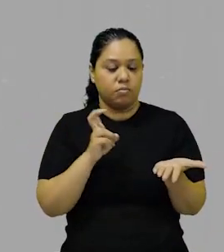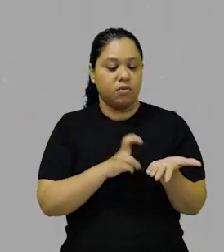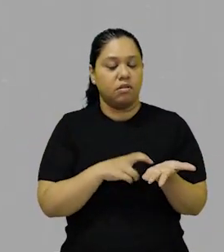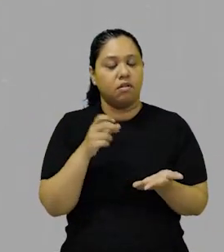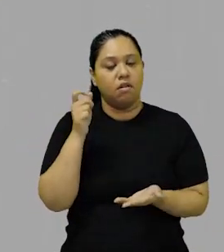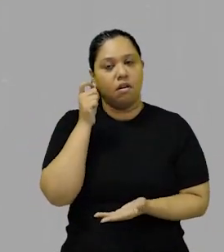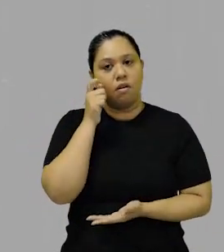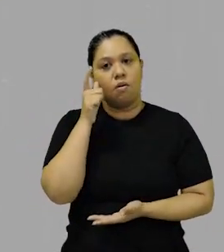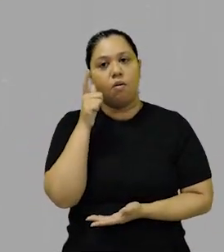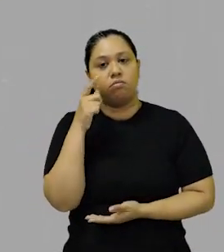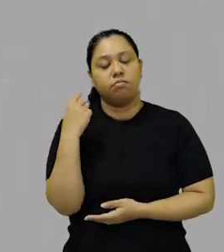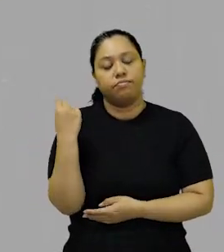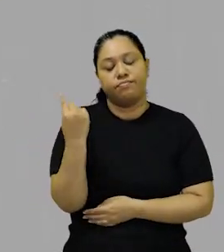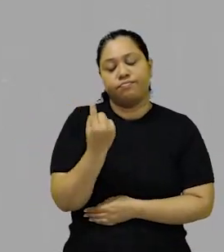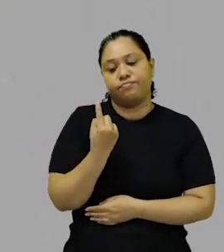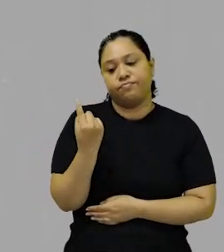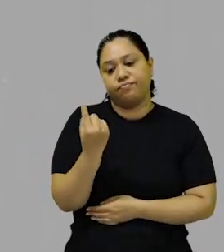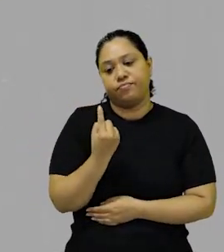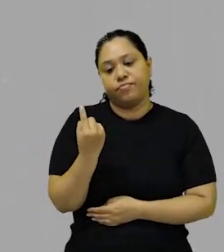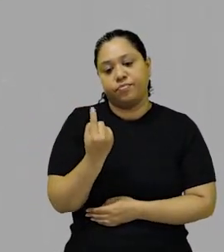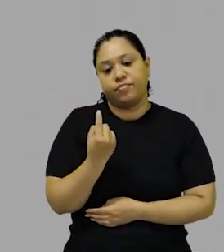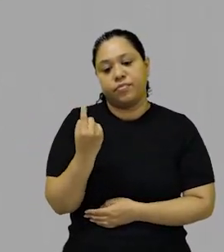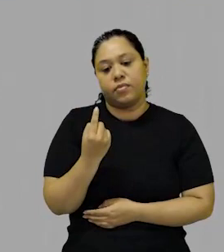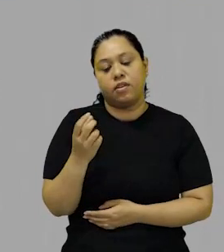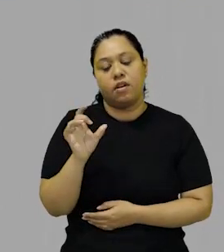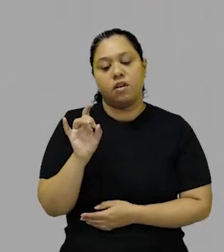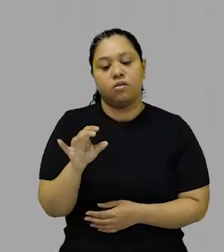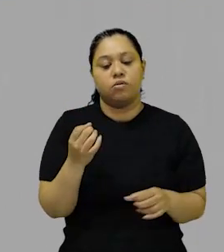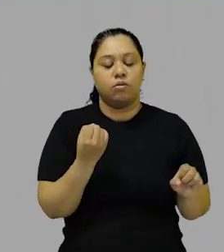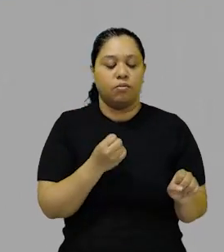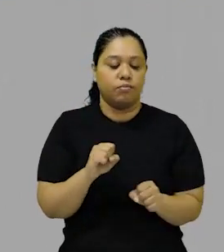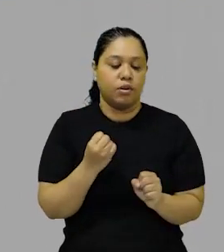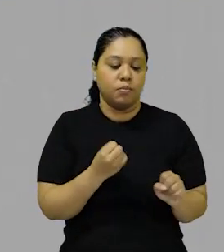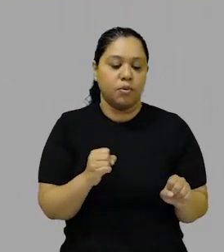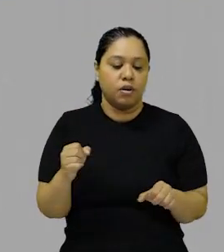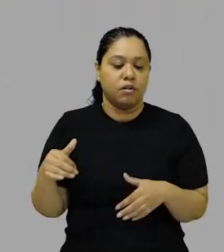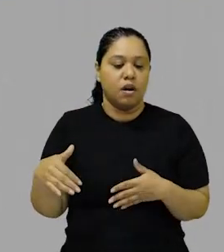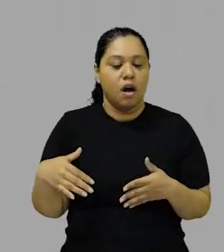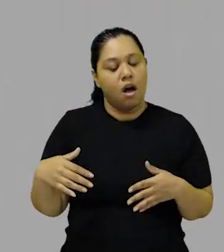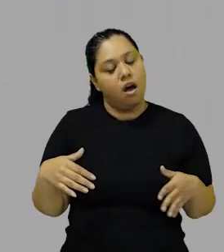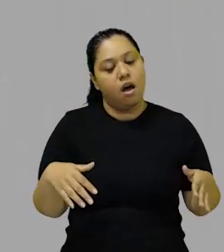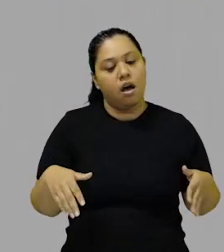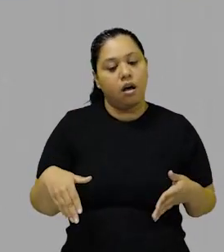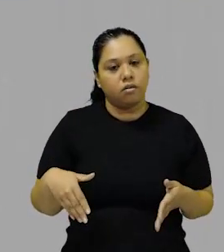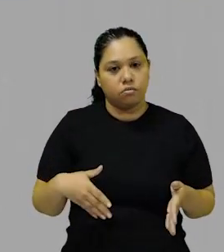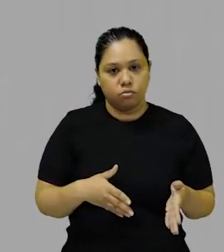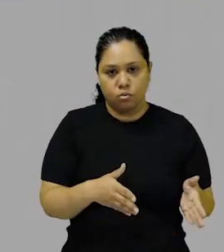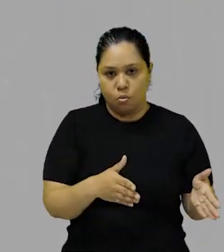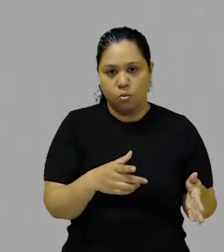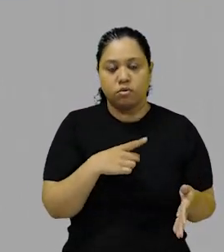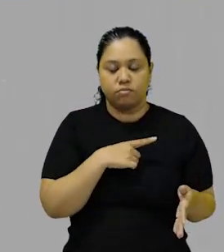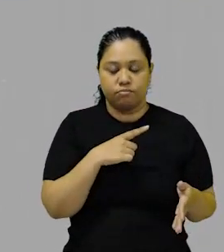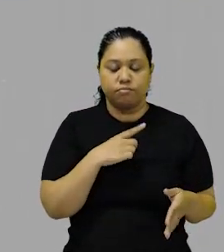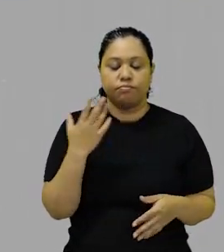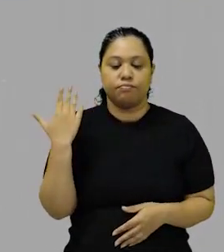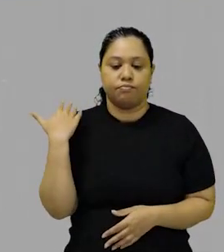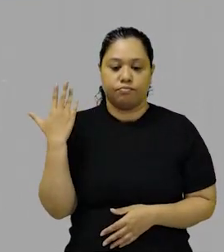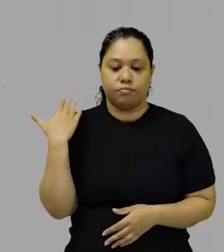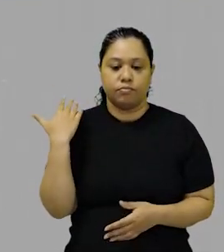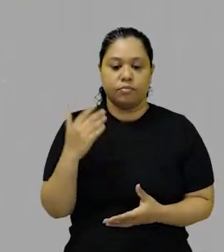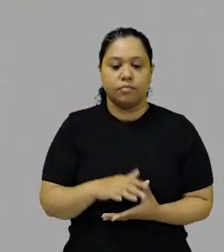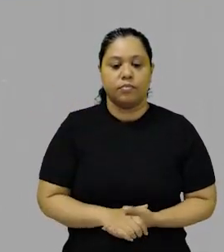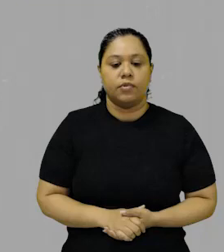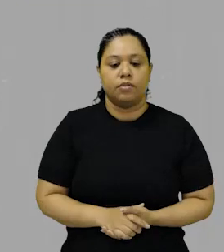acordo sozinho e eu varro as ruas que eu costumava possuir. Então ele mostra justamente essa ascensão